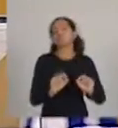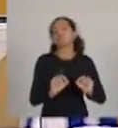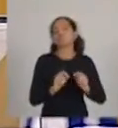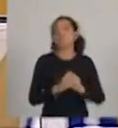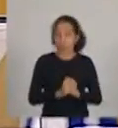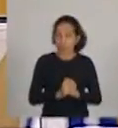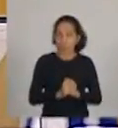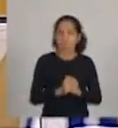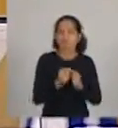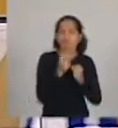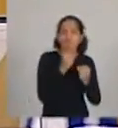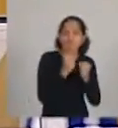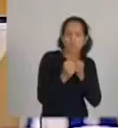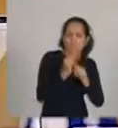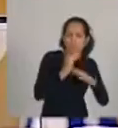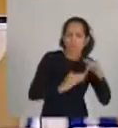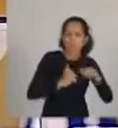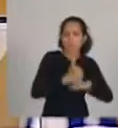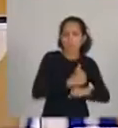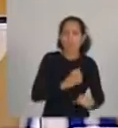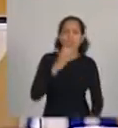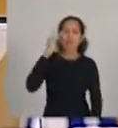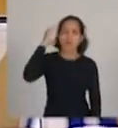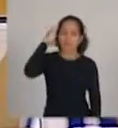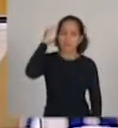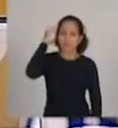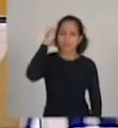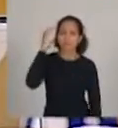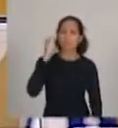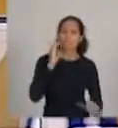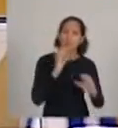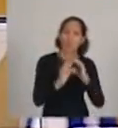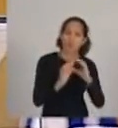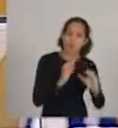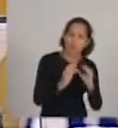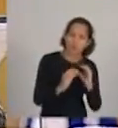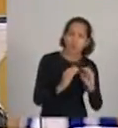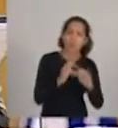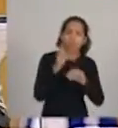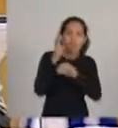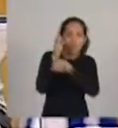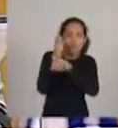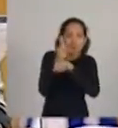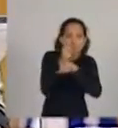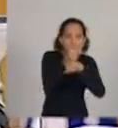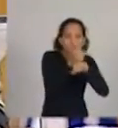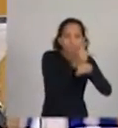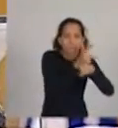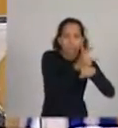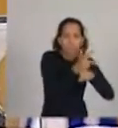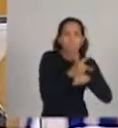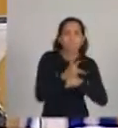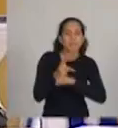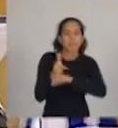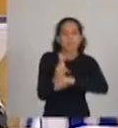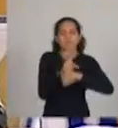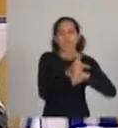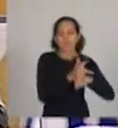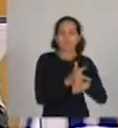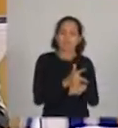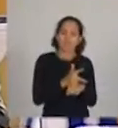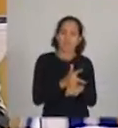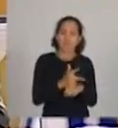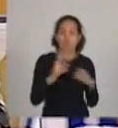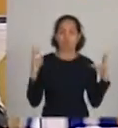aos jornalistas, os radialistas, os operadores de câmaras,